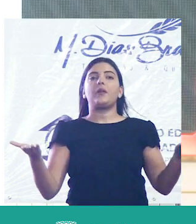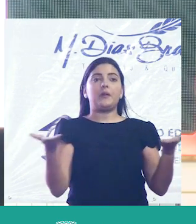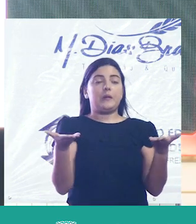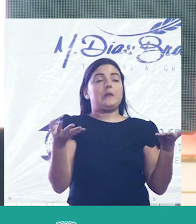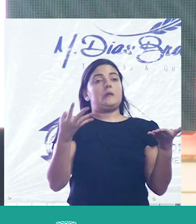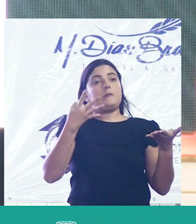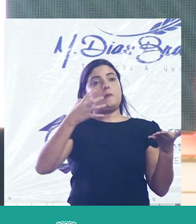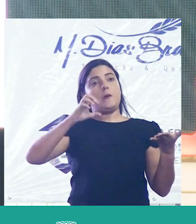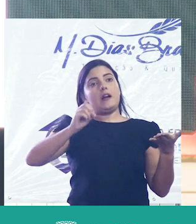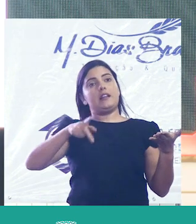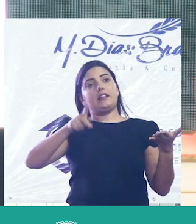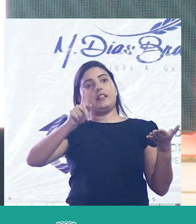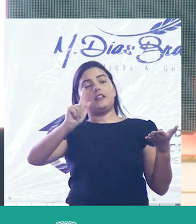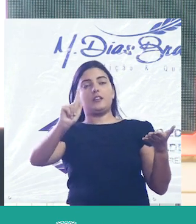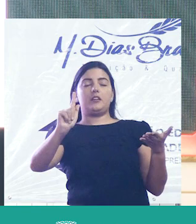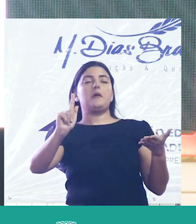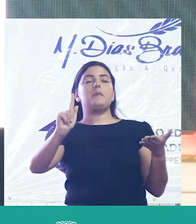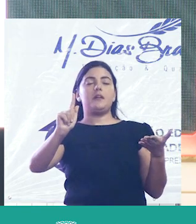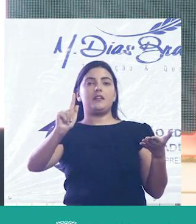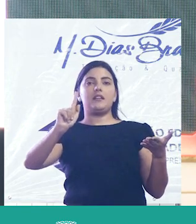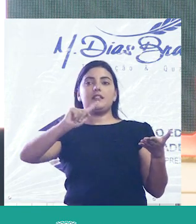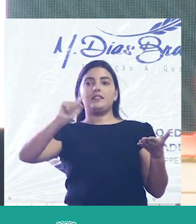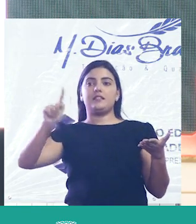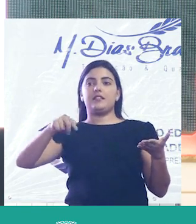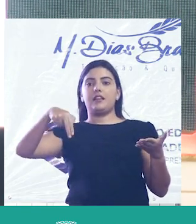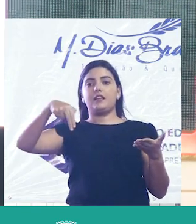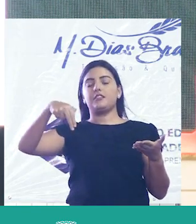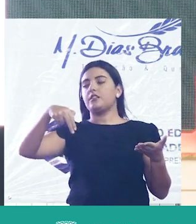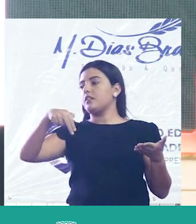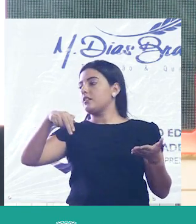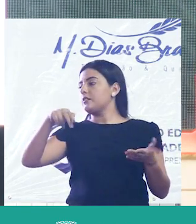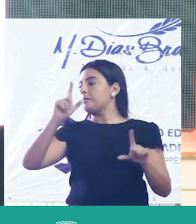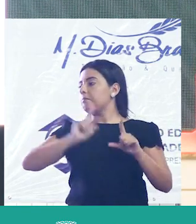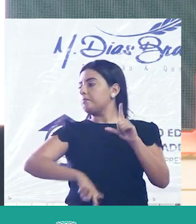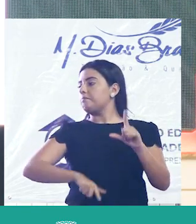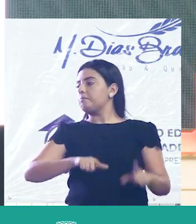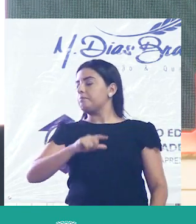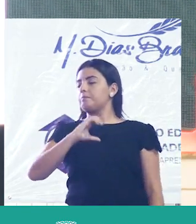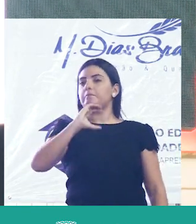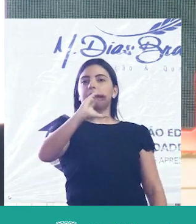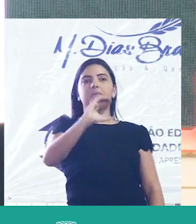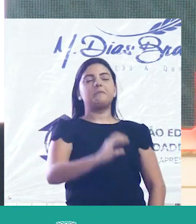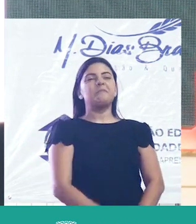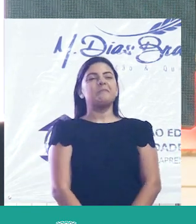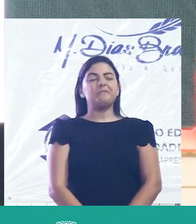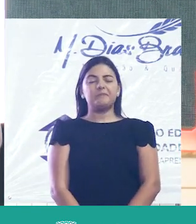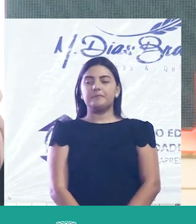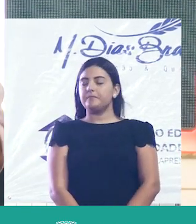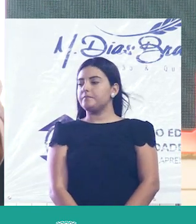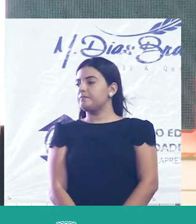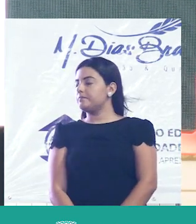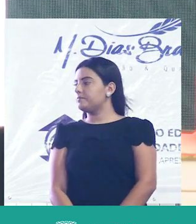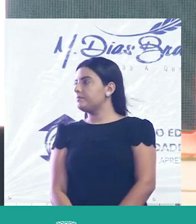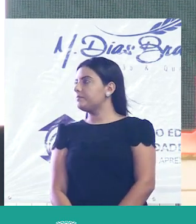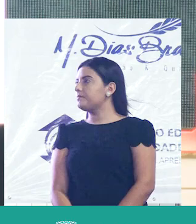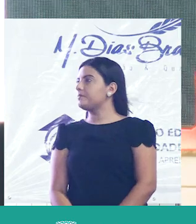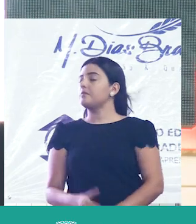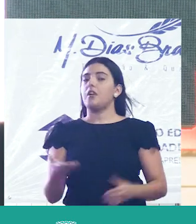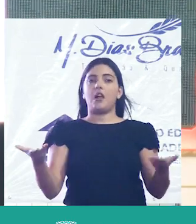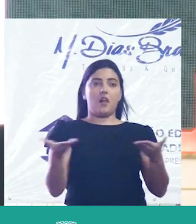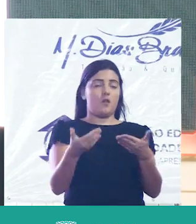produziu 40 quilogramas de zinco. Resposta correta, letra C. Nessa